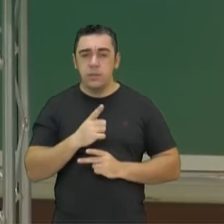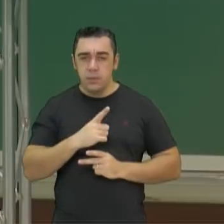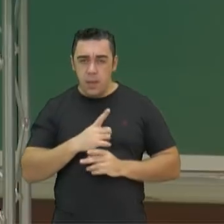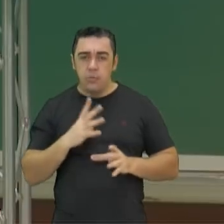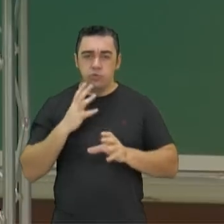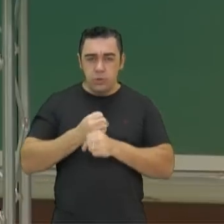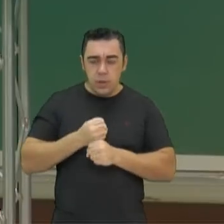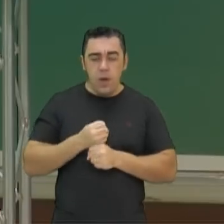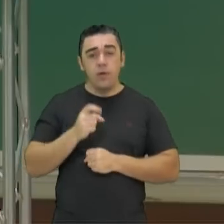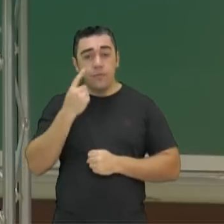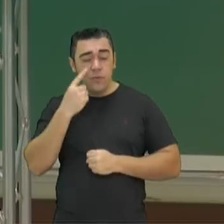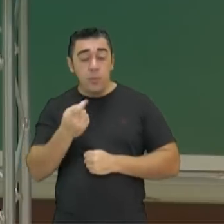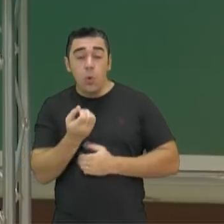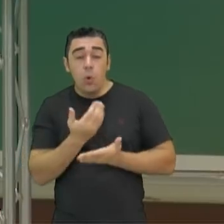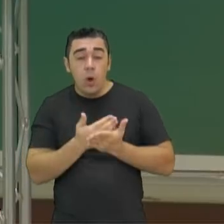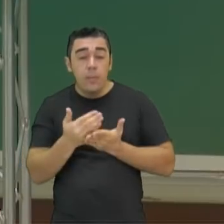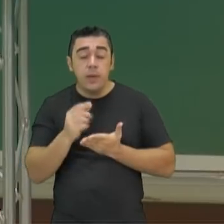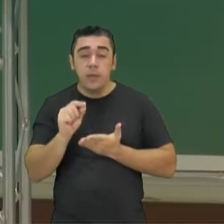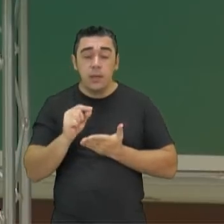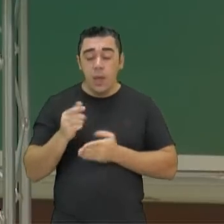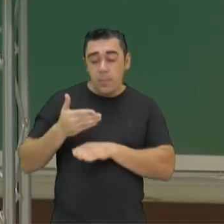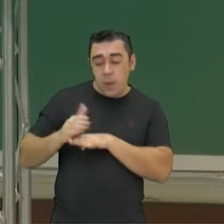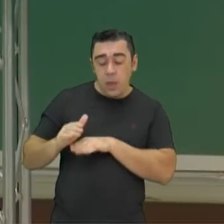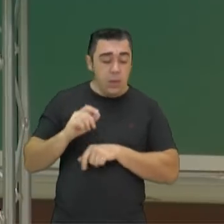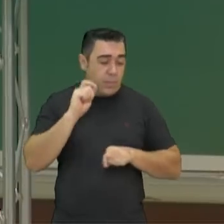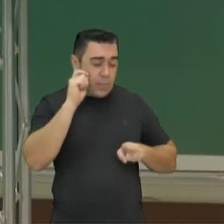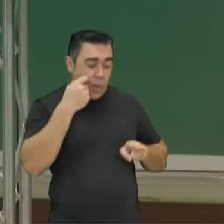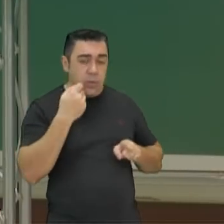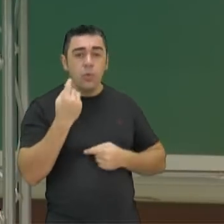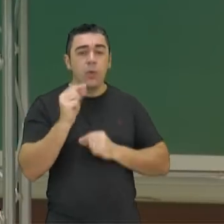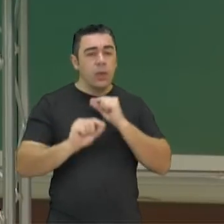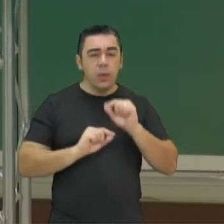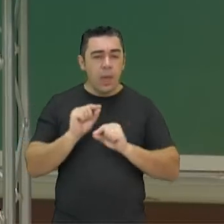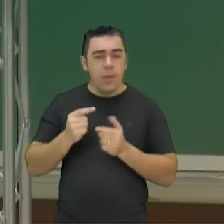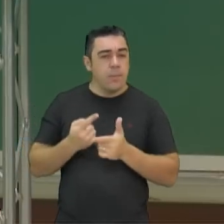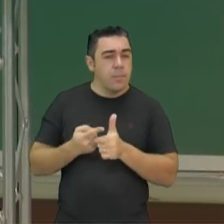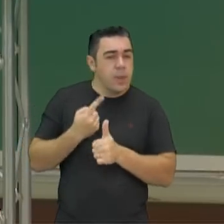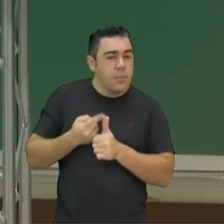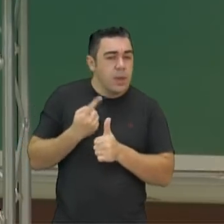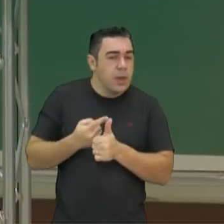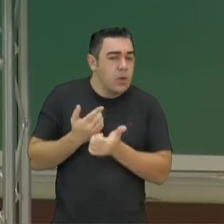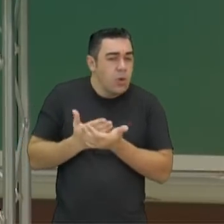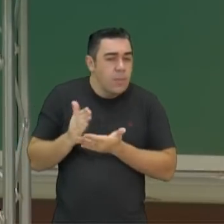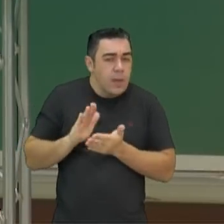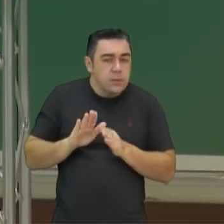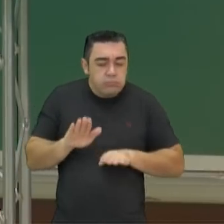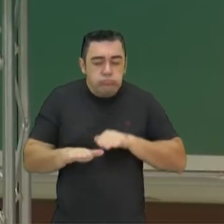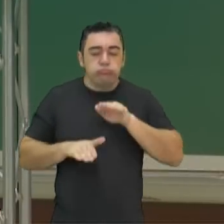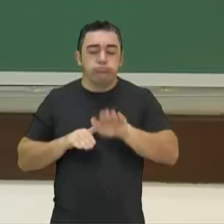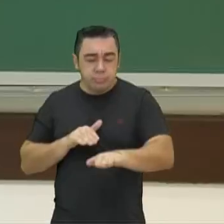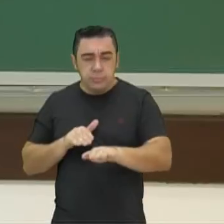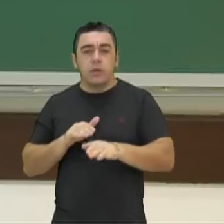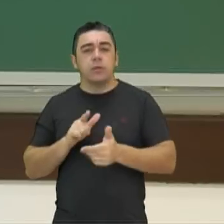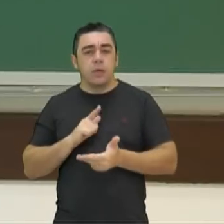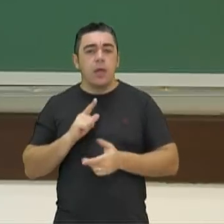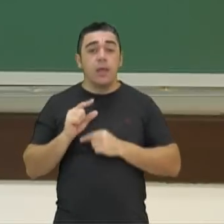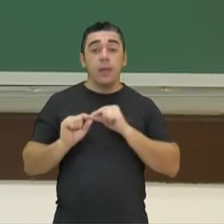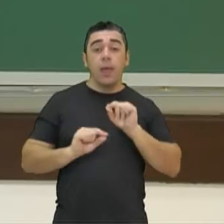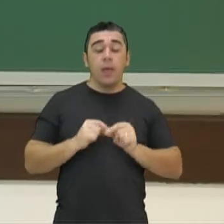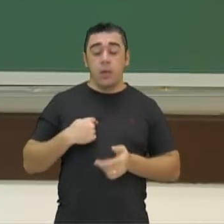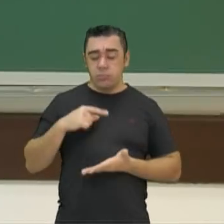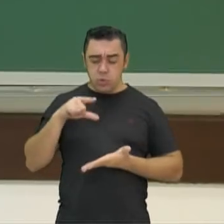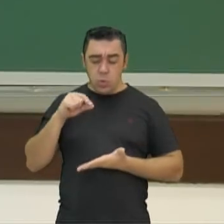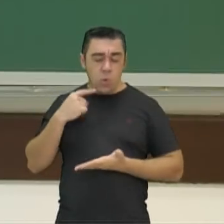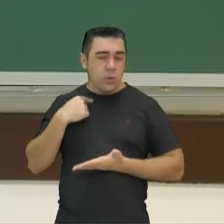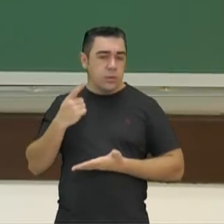começam, quais as peças que dão o primeiro lance no tabuleiro, como que a gente faz para decidir quem vai ficar com